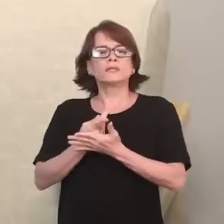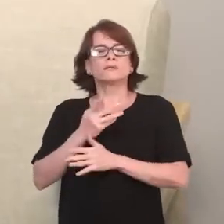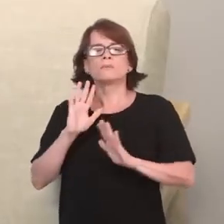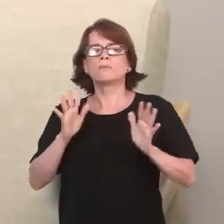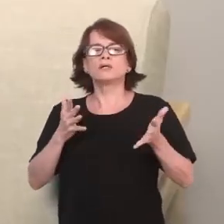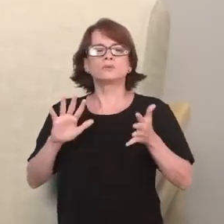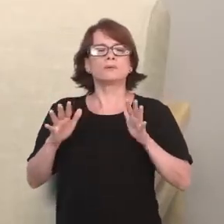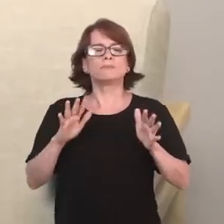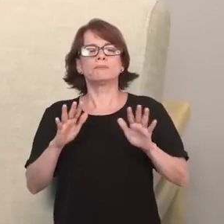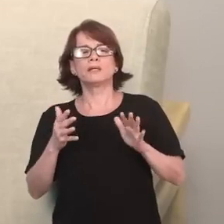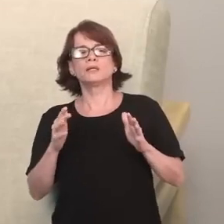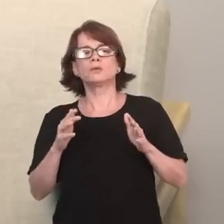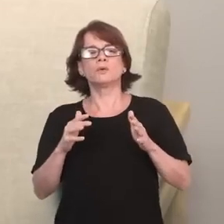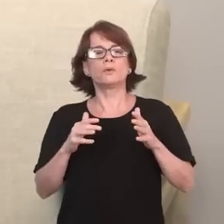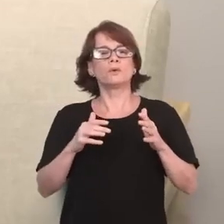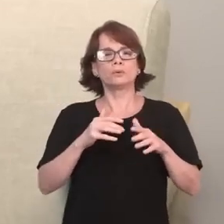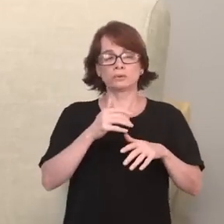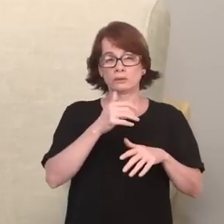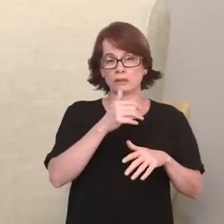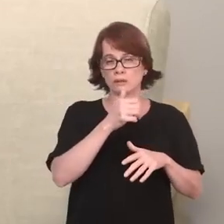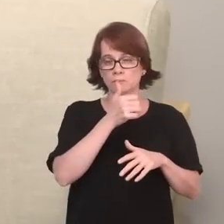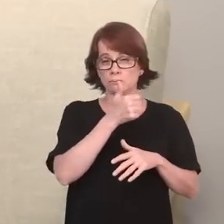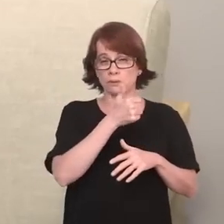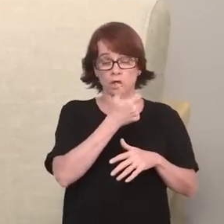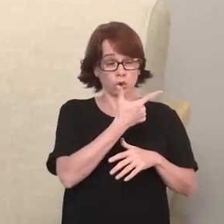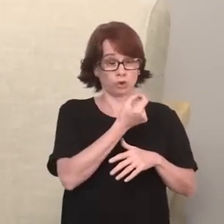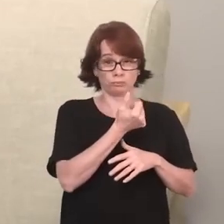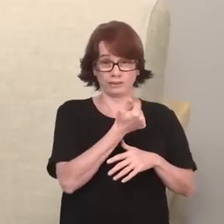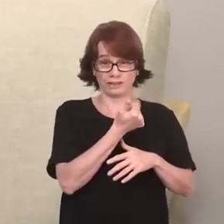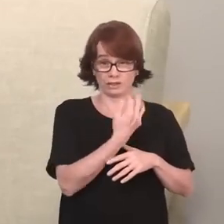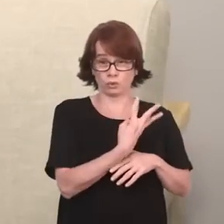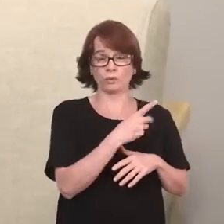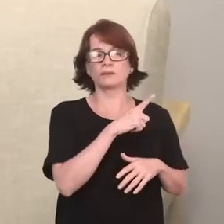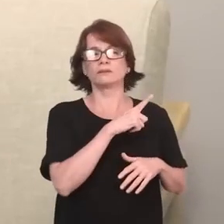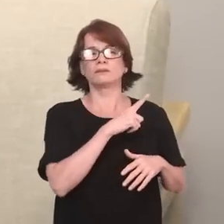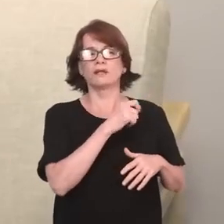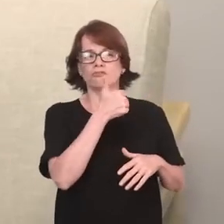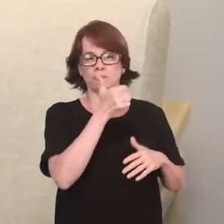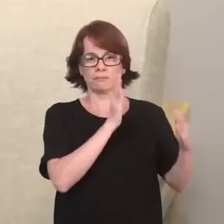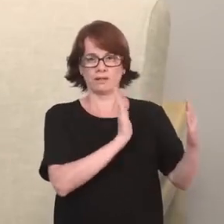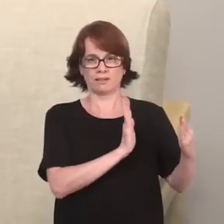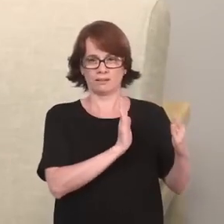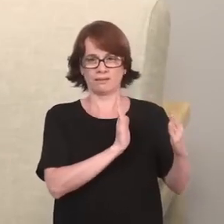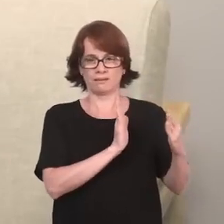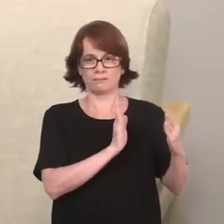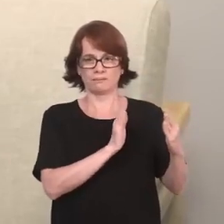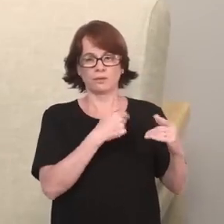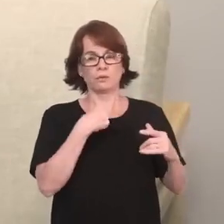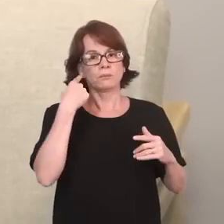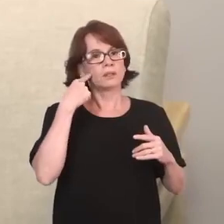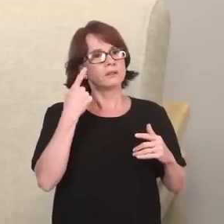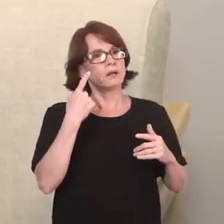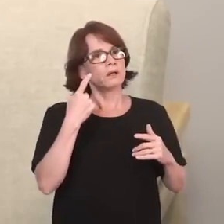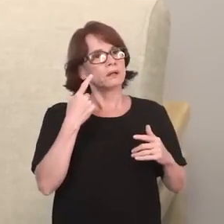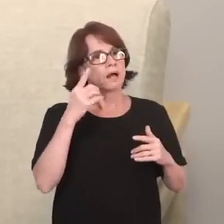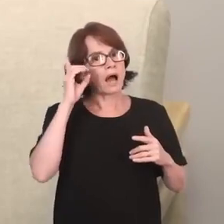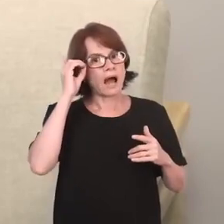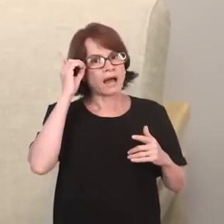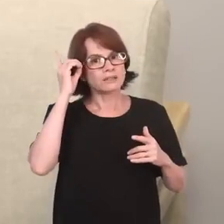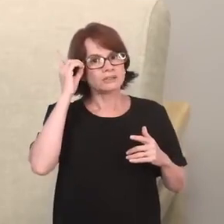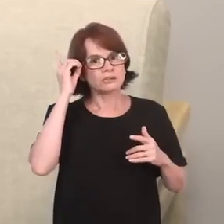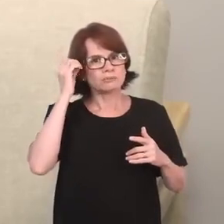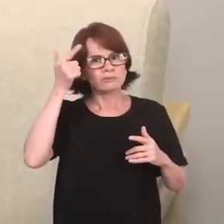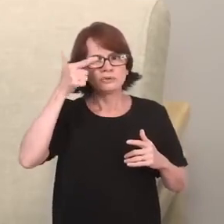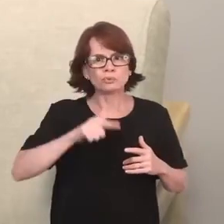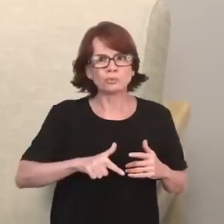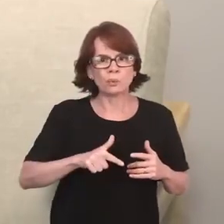turno de 2014, quando eu pensei que a Dilma poderia ser reeleita. E eu pensei, não, a gente não merece isso. O Brasil não merece